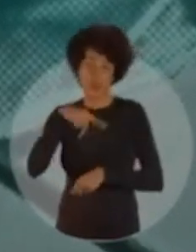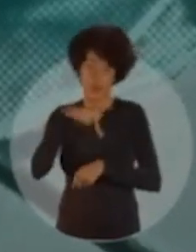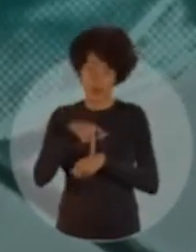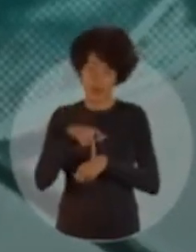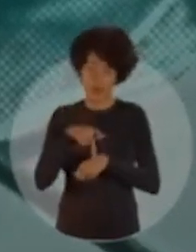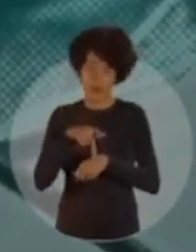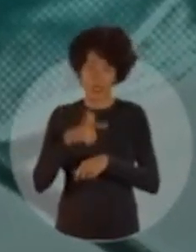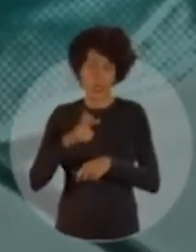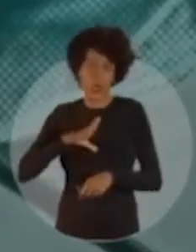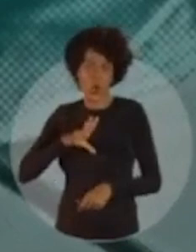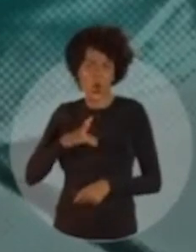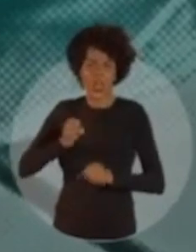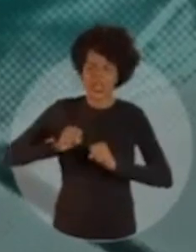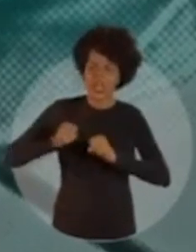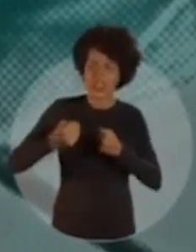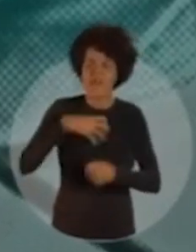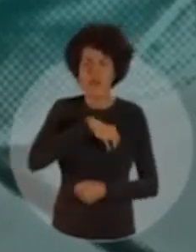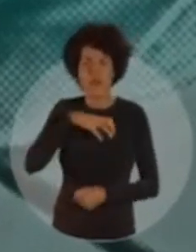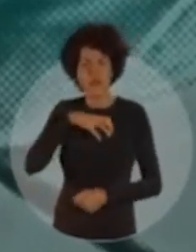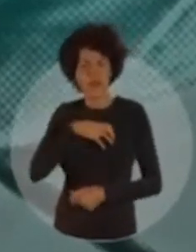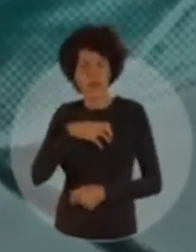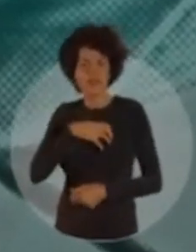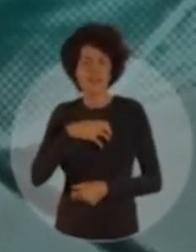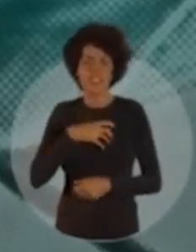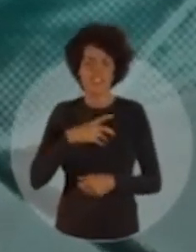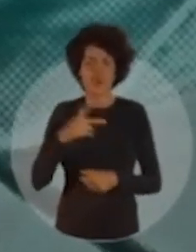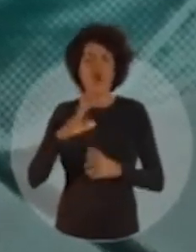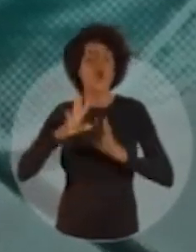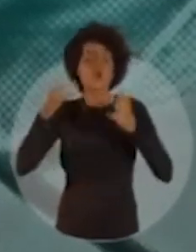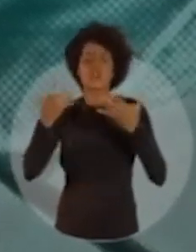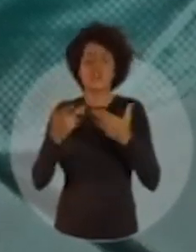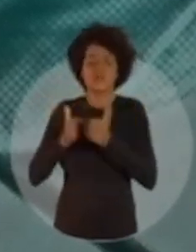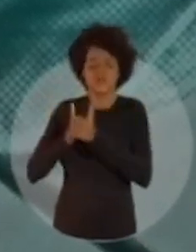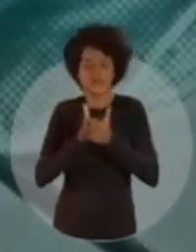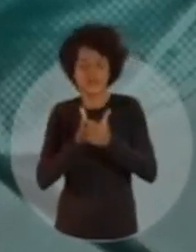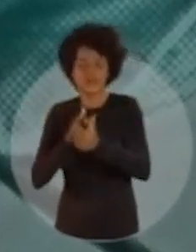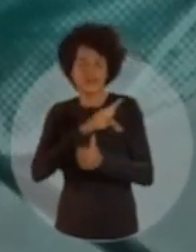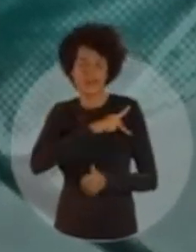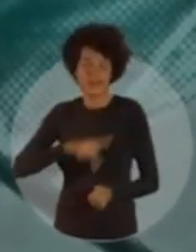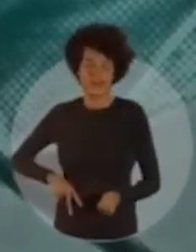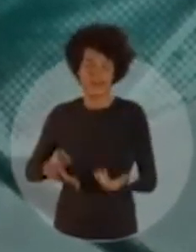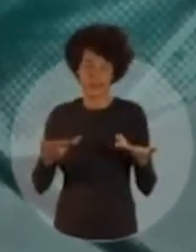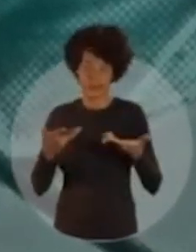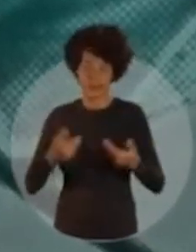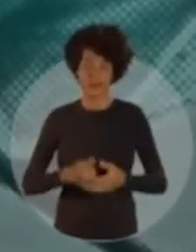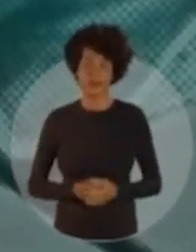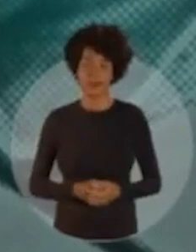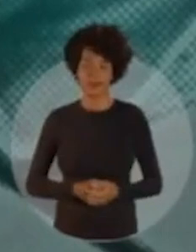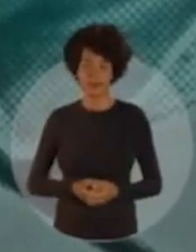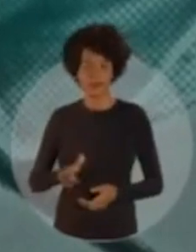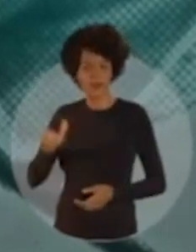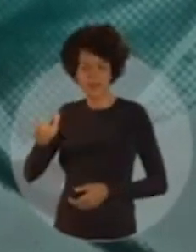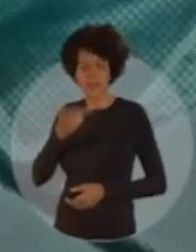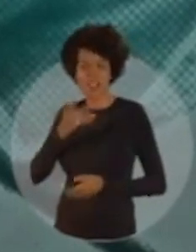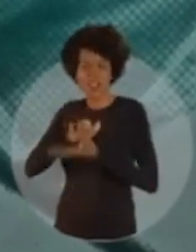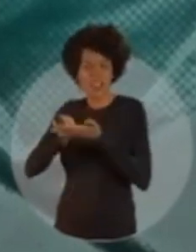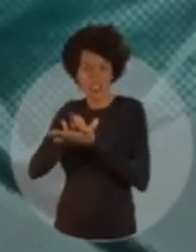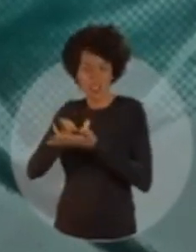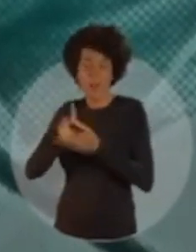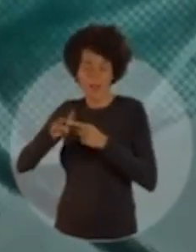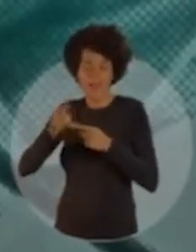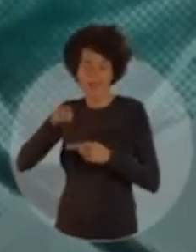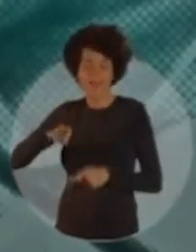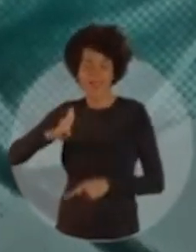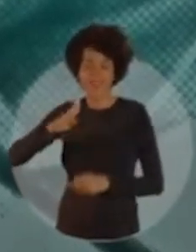nem tenha coragem de defender a Bahia do descaso e Da perseguição do atual presidente Ele não disse mas